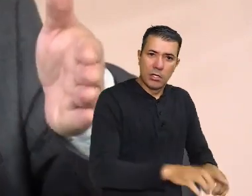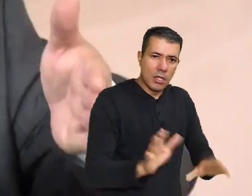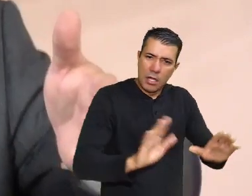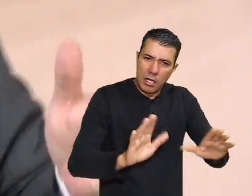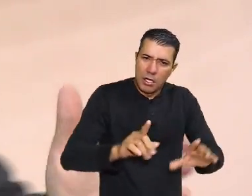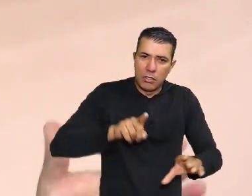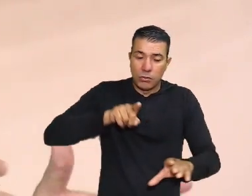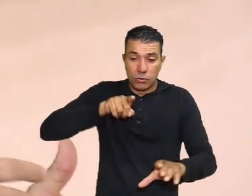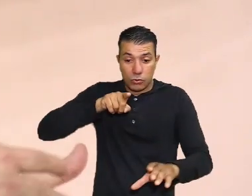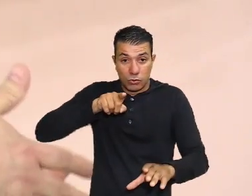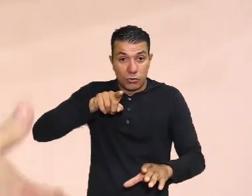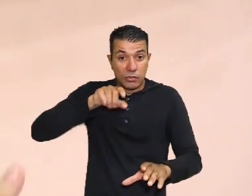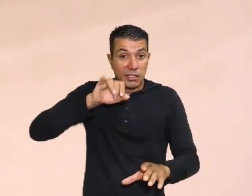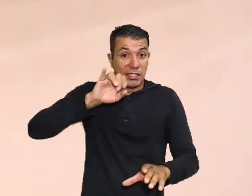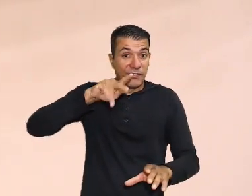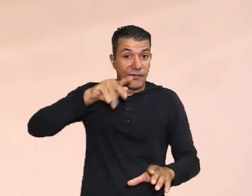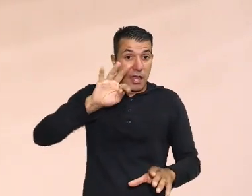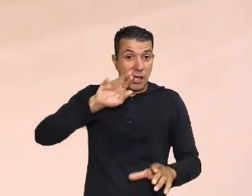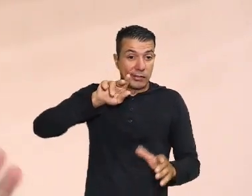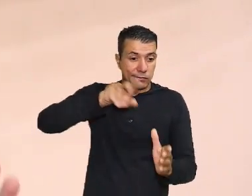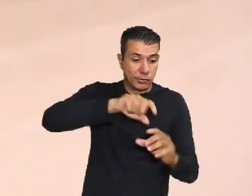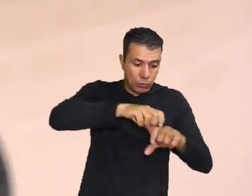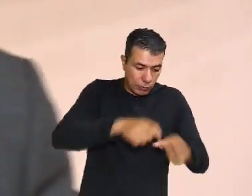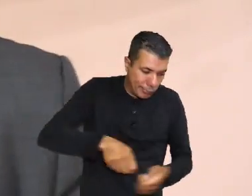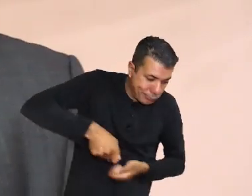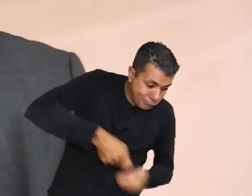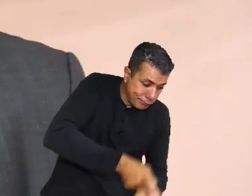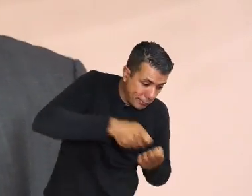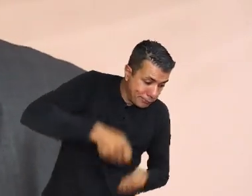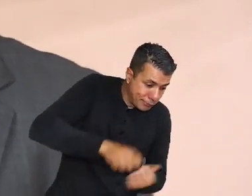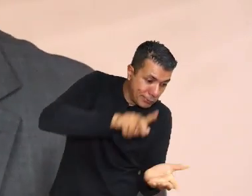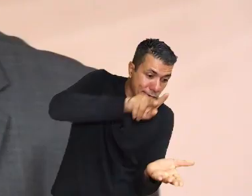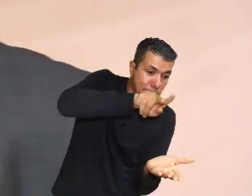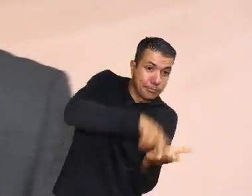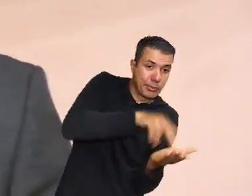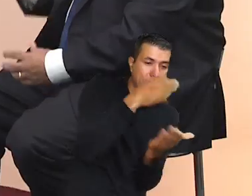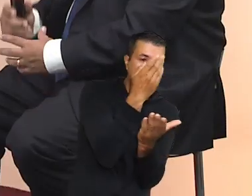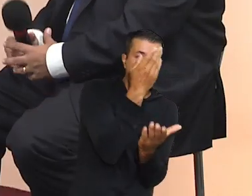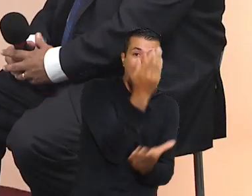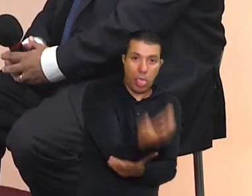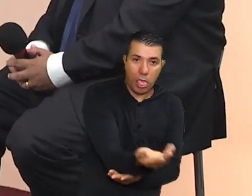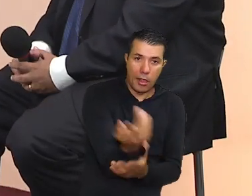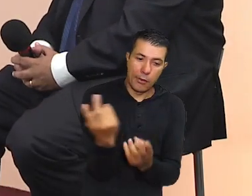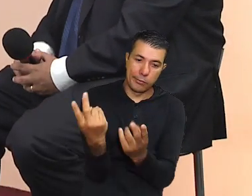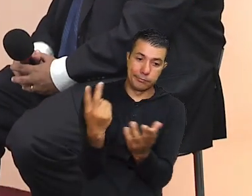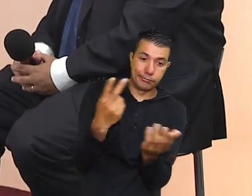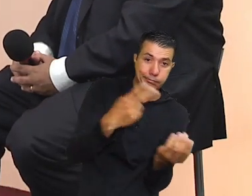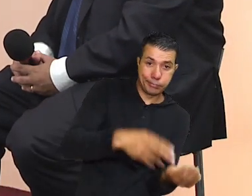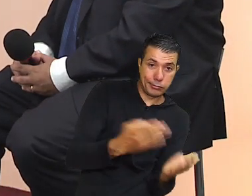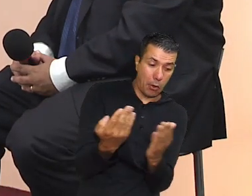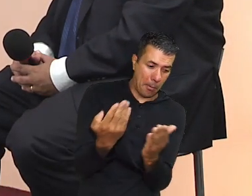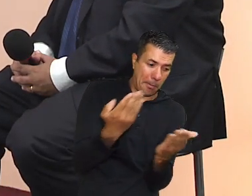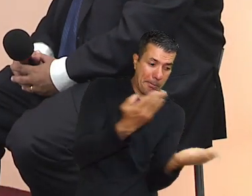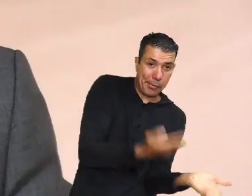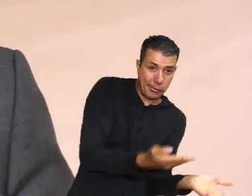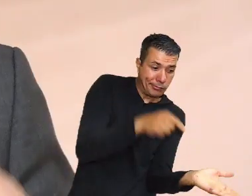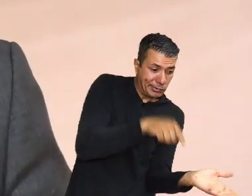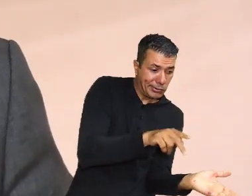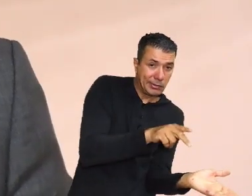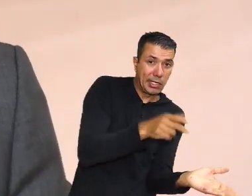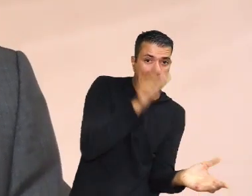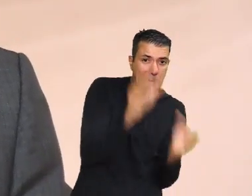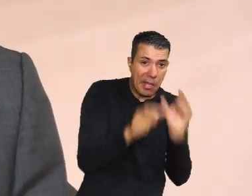a sepultura, seria a cova, não é isso, pastor? É isso mesmo? Isso mesmo. Uau, que resposta importante,